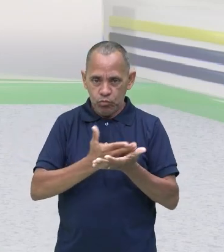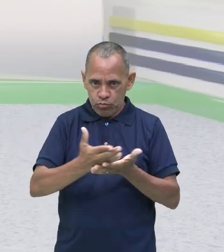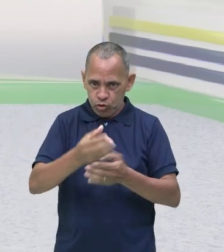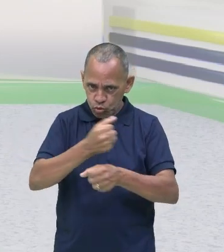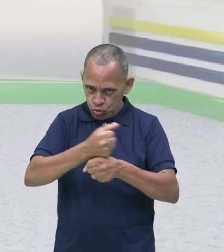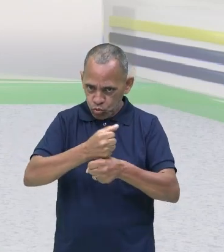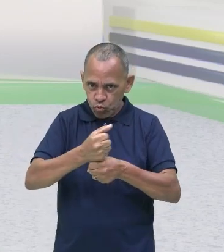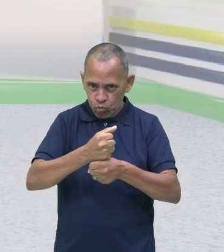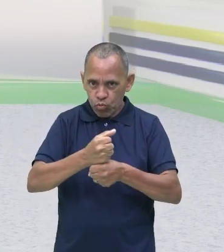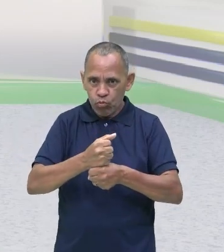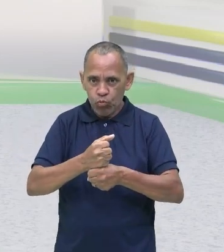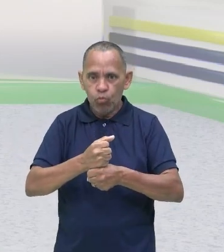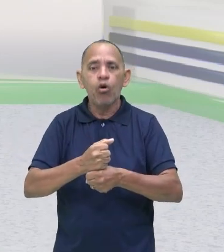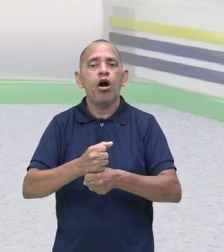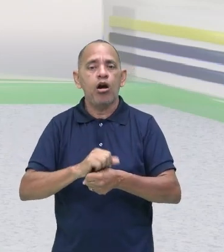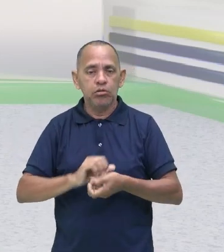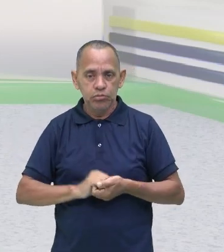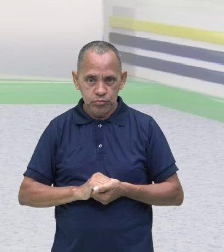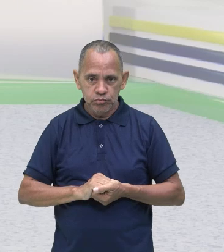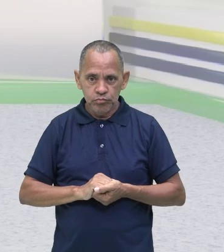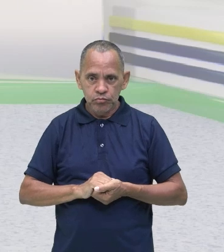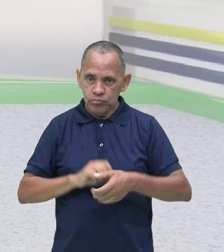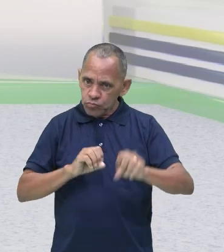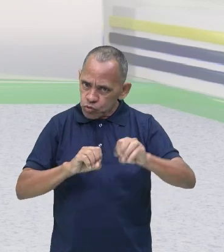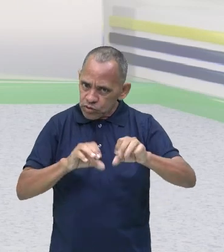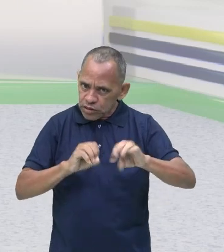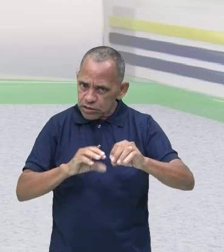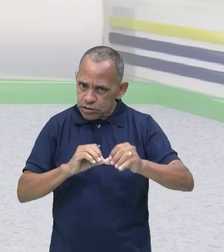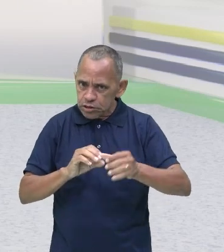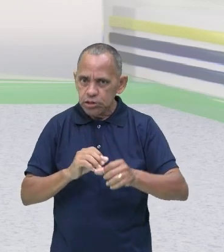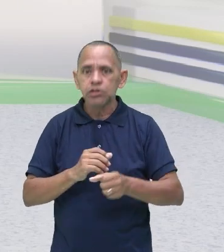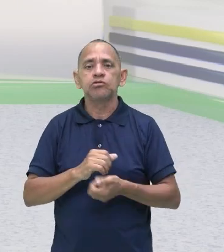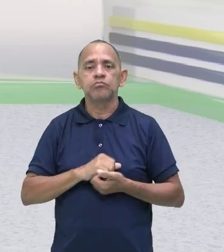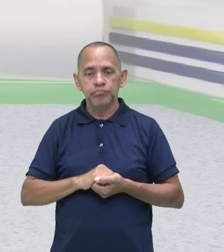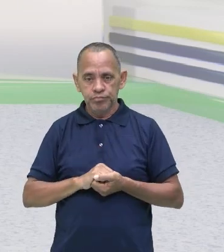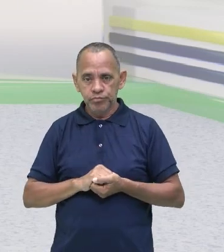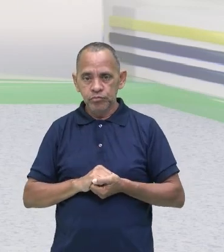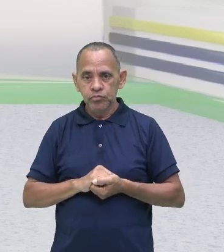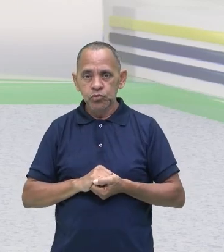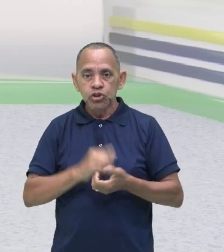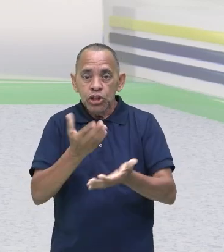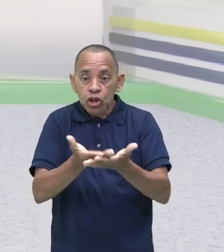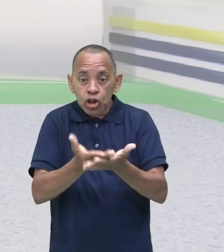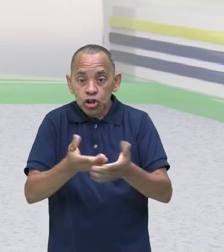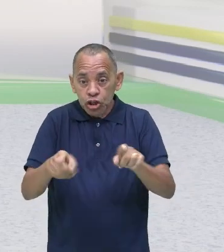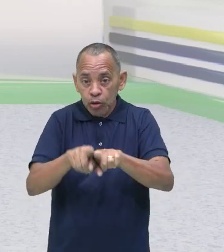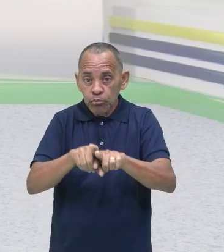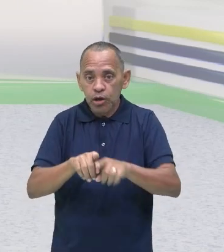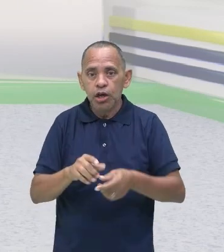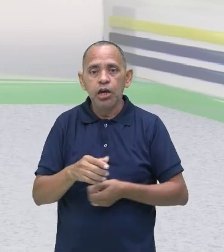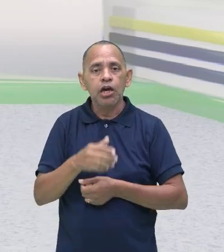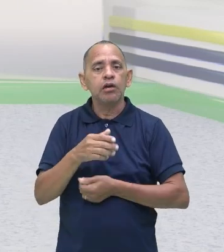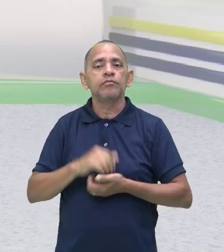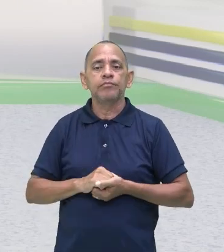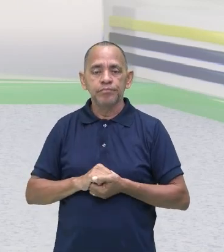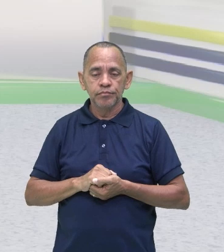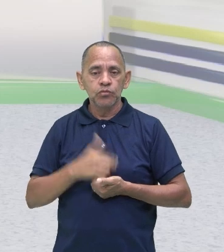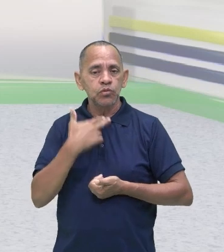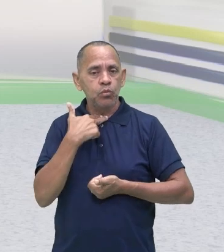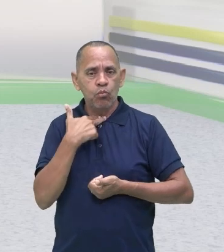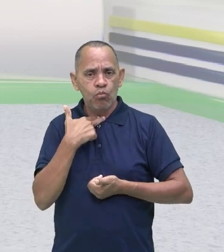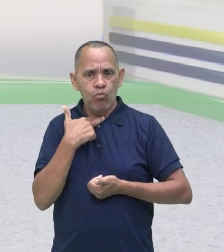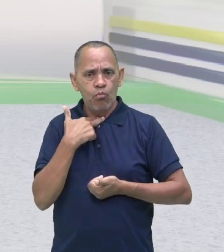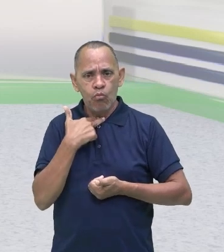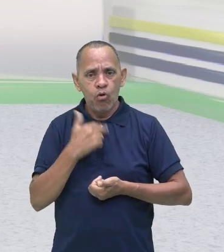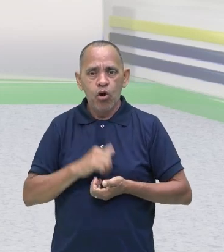já pensar nessas habilidades essenciais que os nossos estudantes não podem deixar de aprender nessa etapa da educação básica.